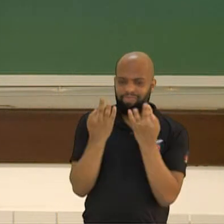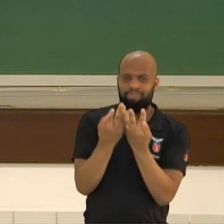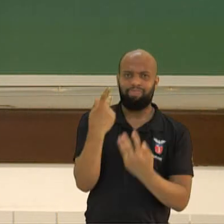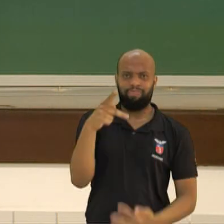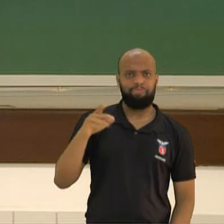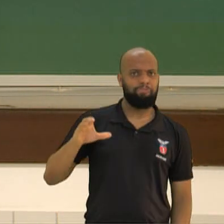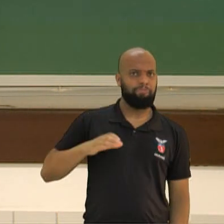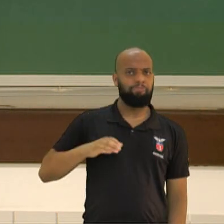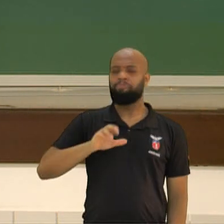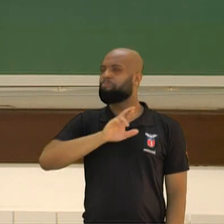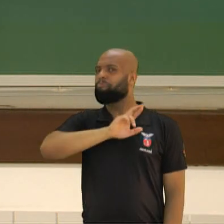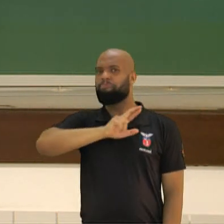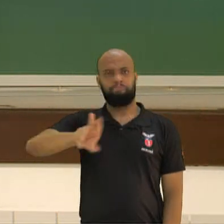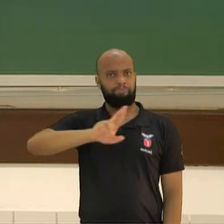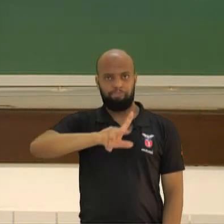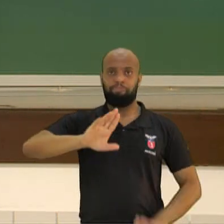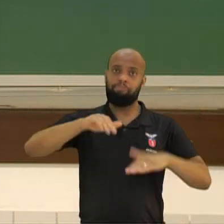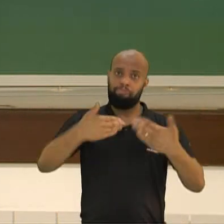tão...